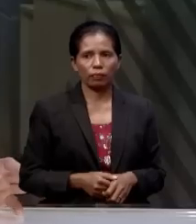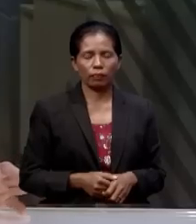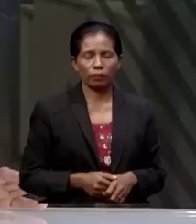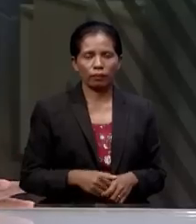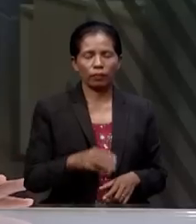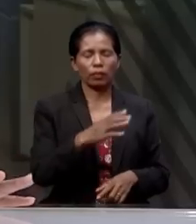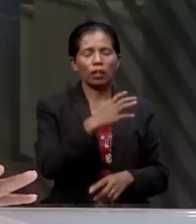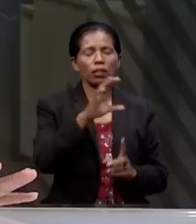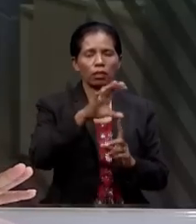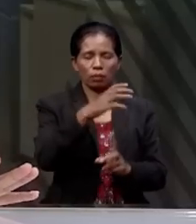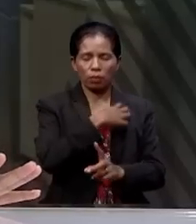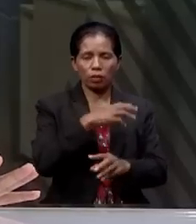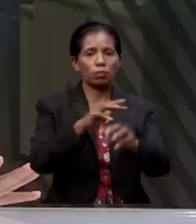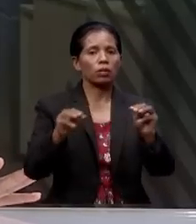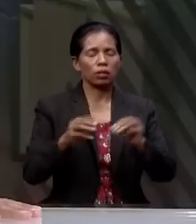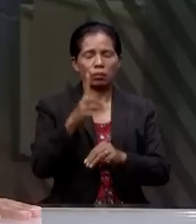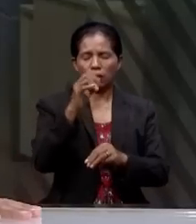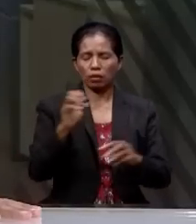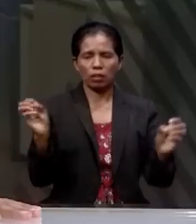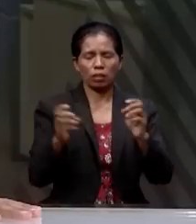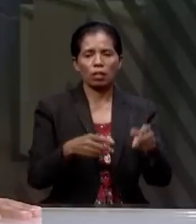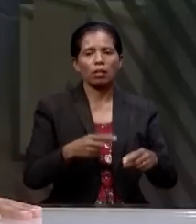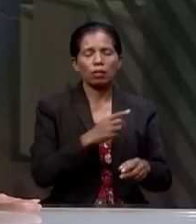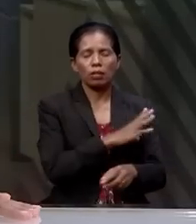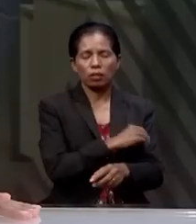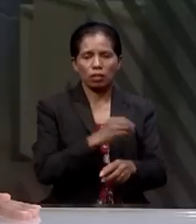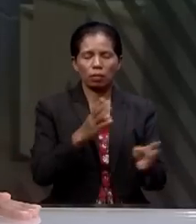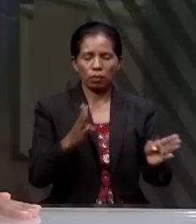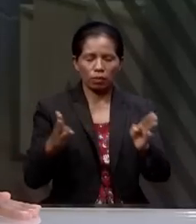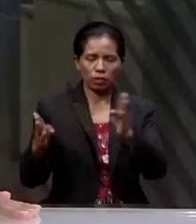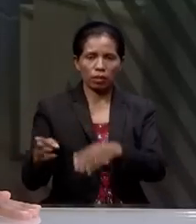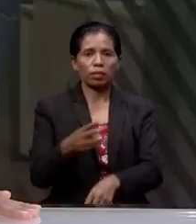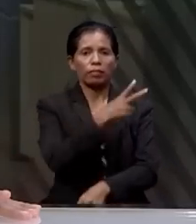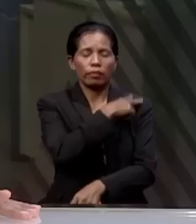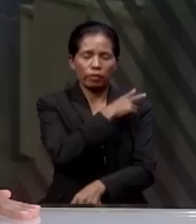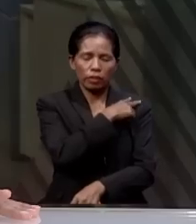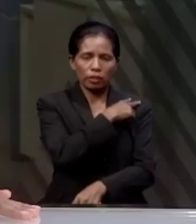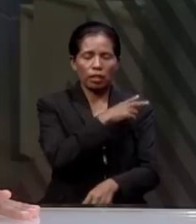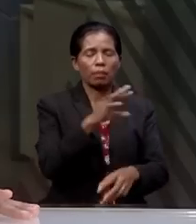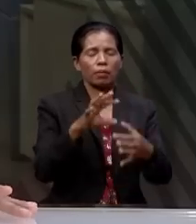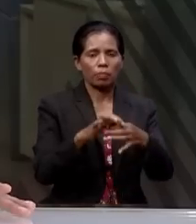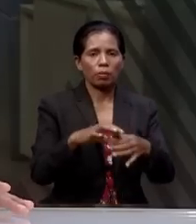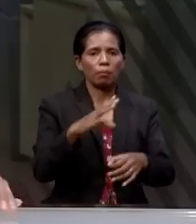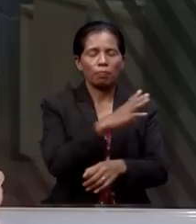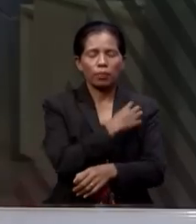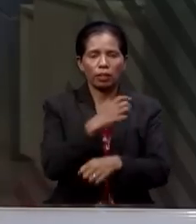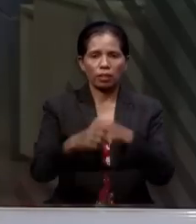Comandante Polícia e Trânsito do município de Ilha lamenta o processo de promoção de visa para membro PNTL e Tinagrihon Rua, Ruano Loresintolo.